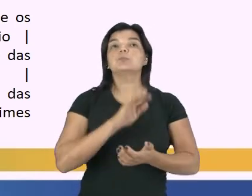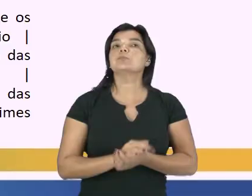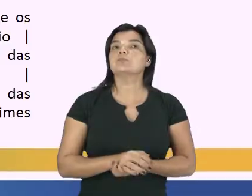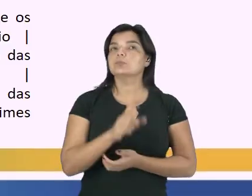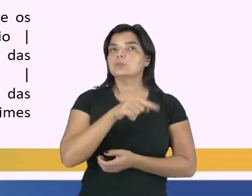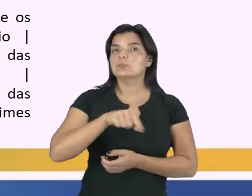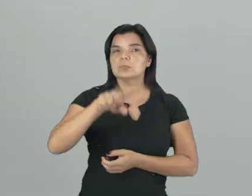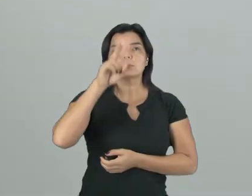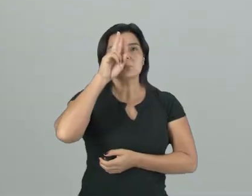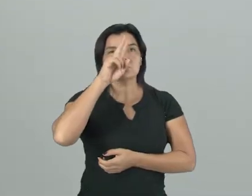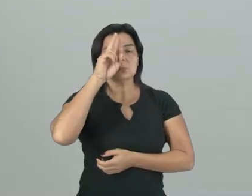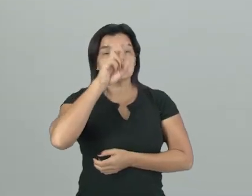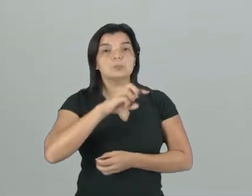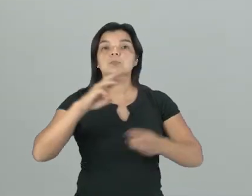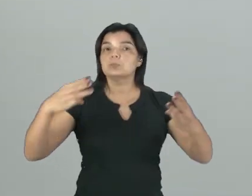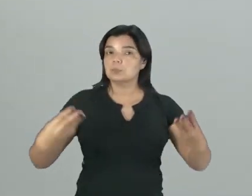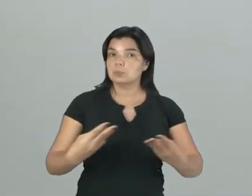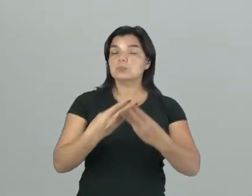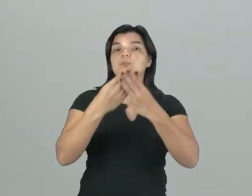muito importante vocês